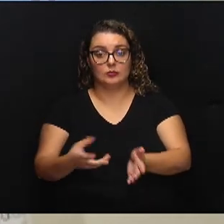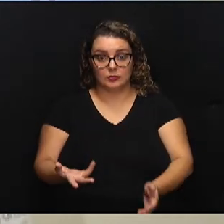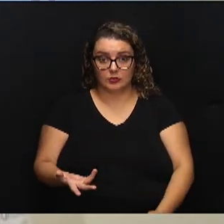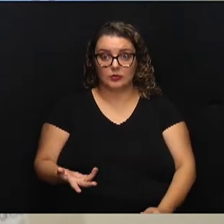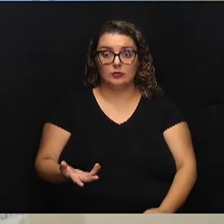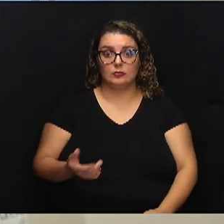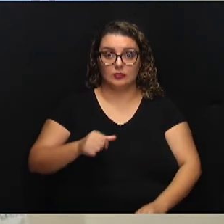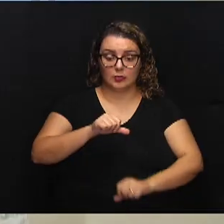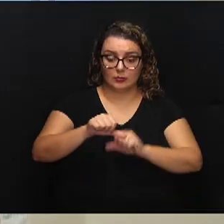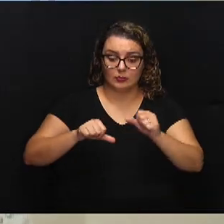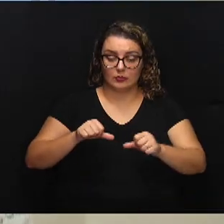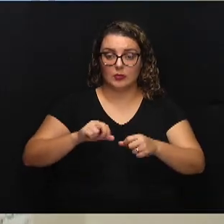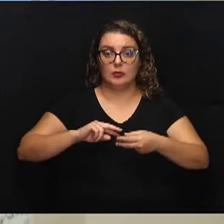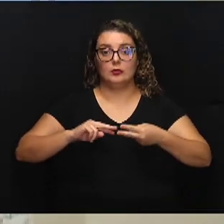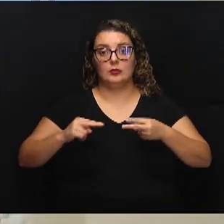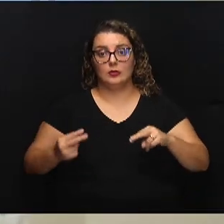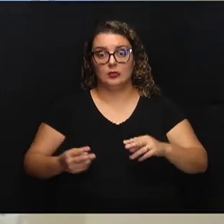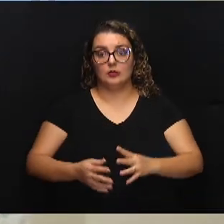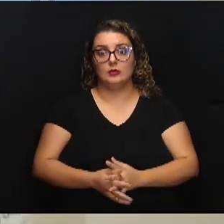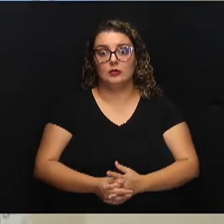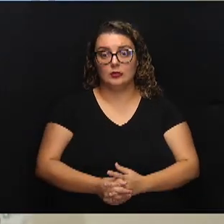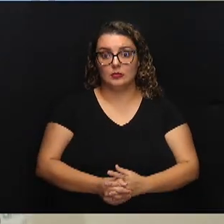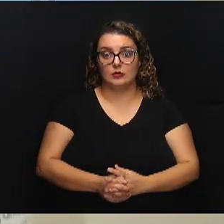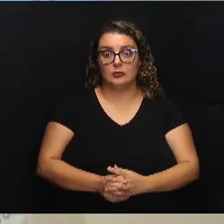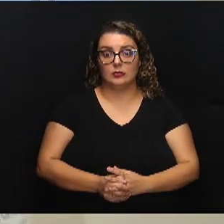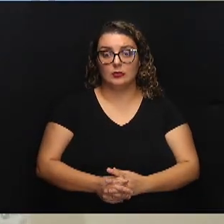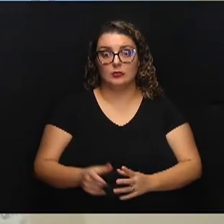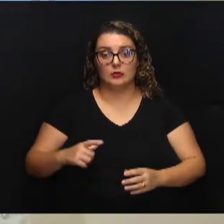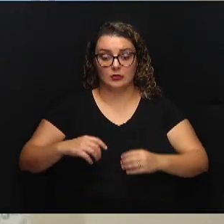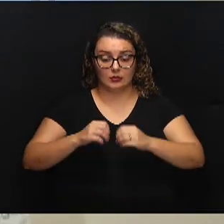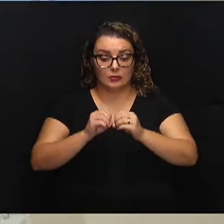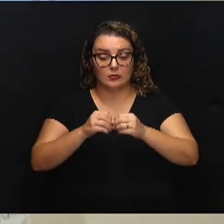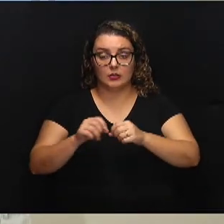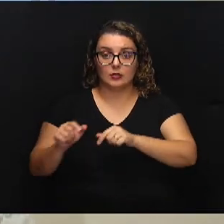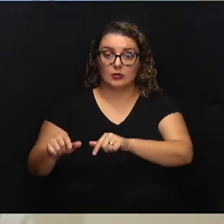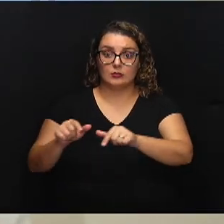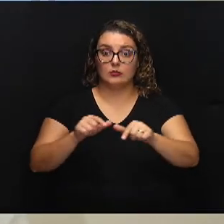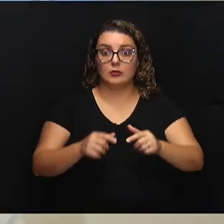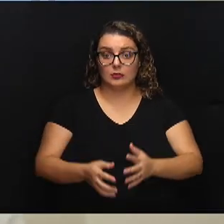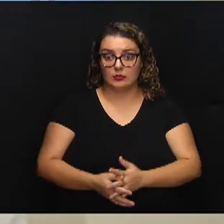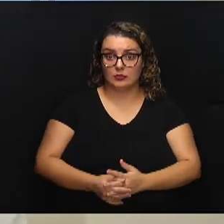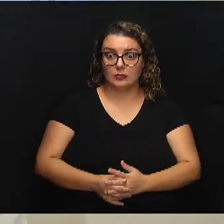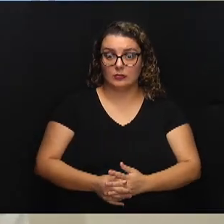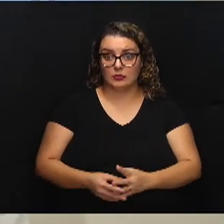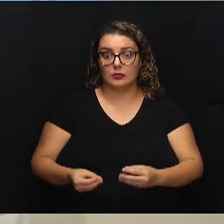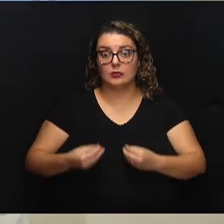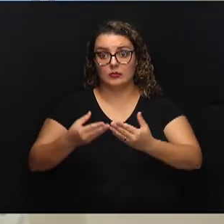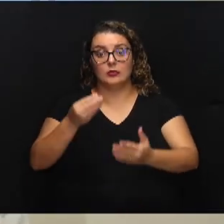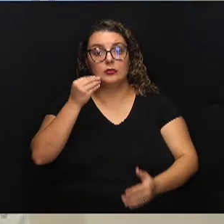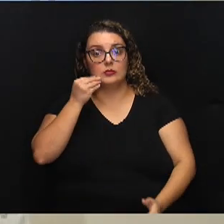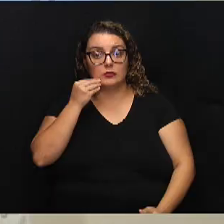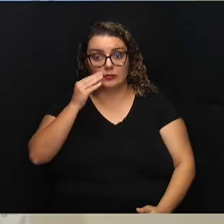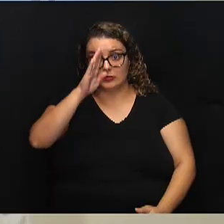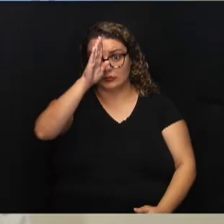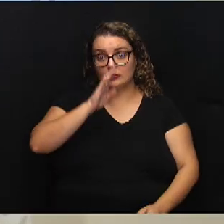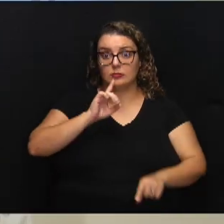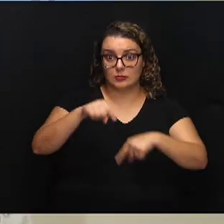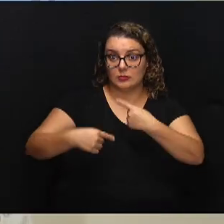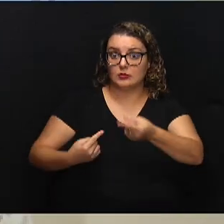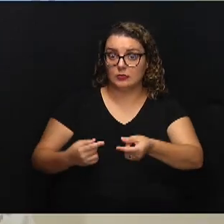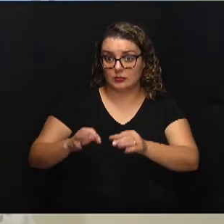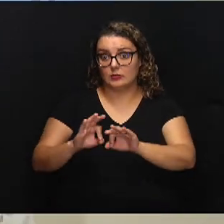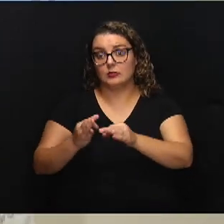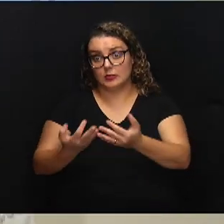uma alteração genética, existem laboratórios, existem lugares que até dão o teste de graça para demais familiares.